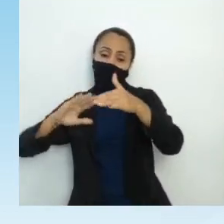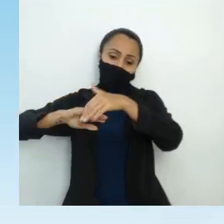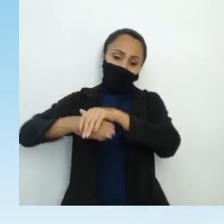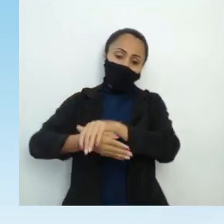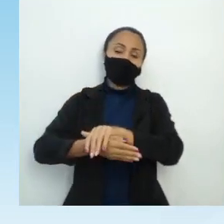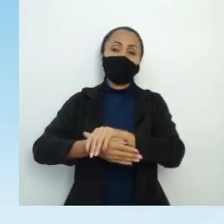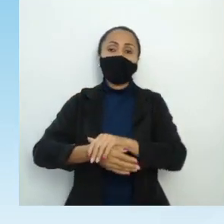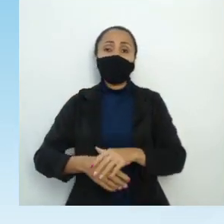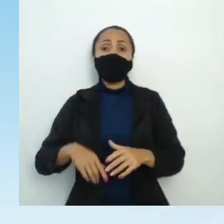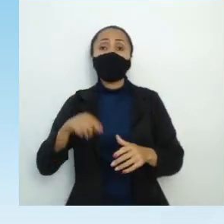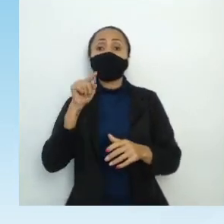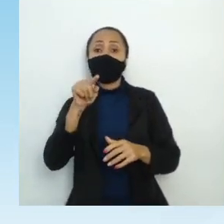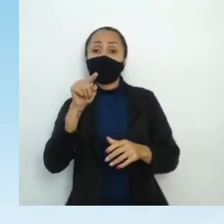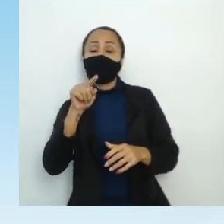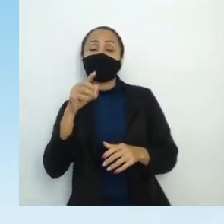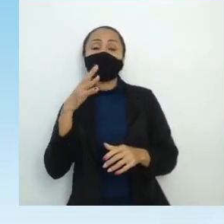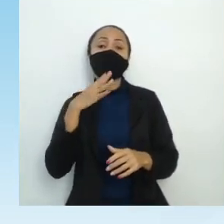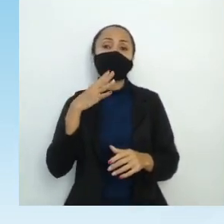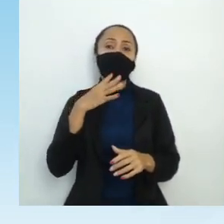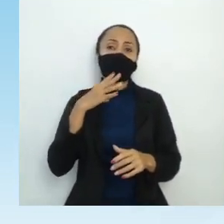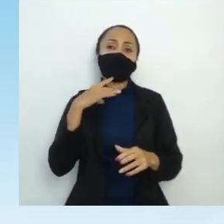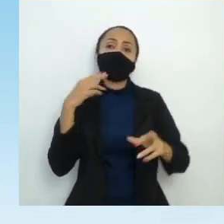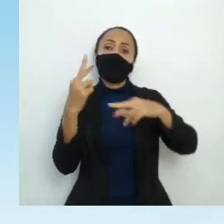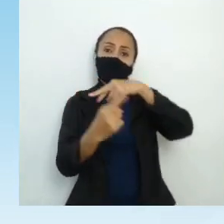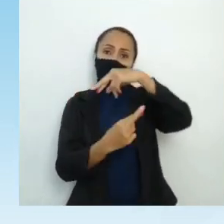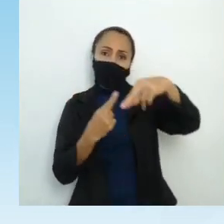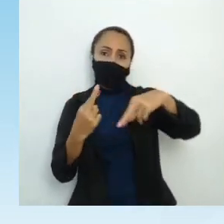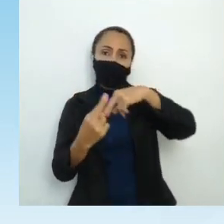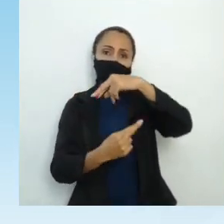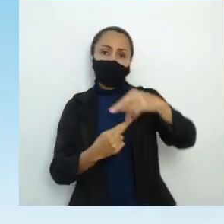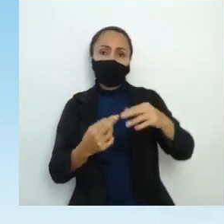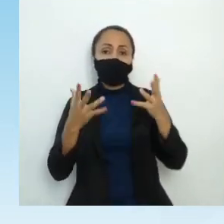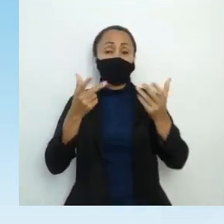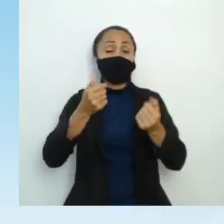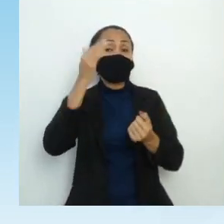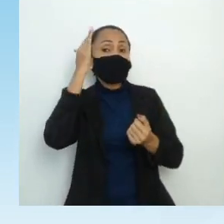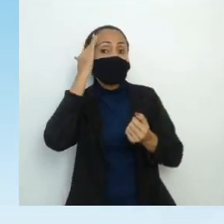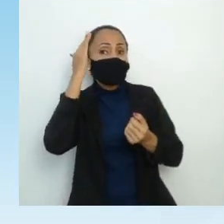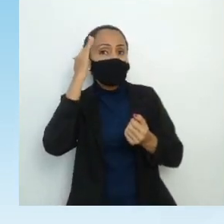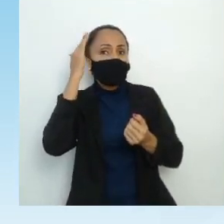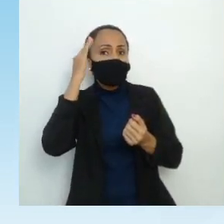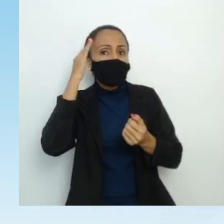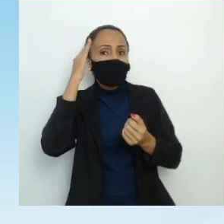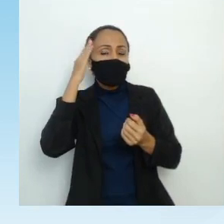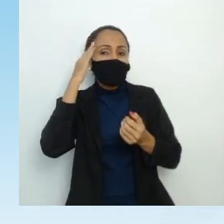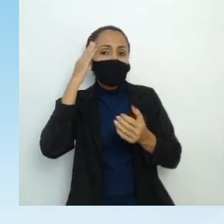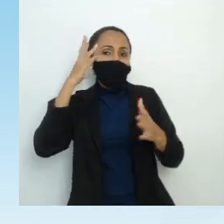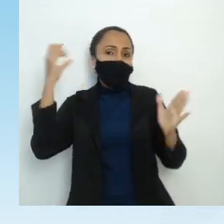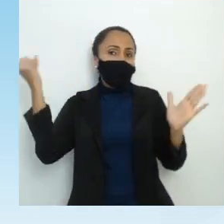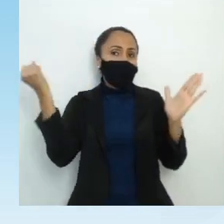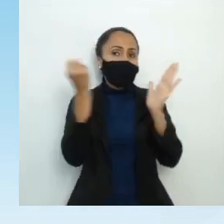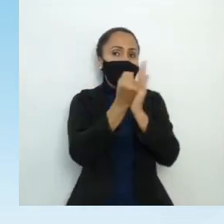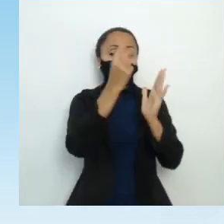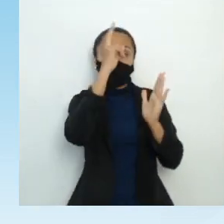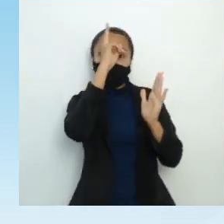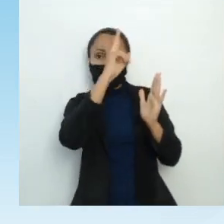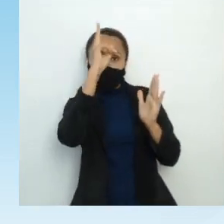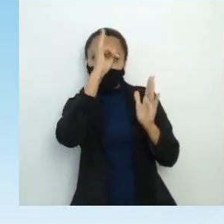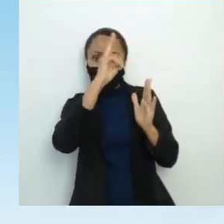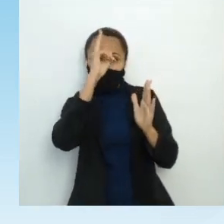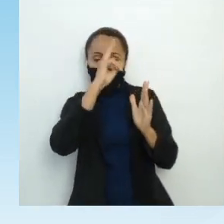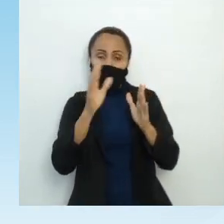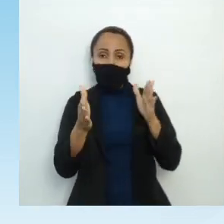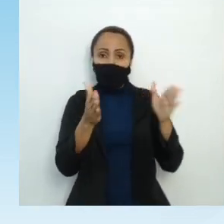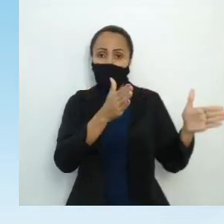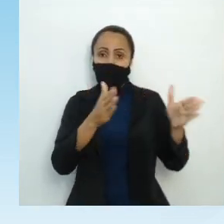você, do outro lado, conhecer essas revoluções burguesas e compreender esse marco divisor do que é a nossa era, a era